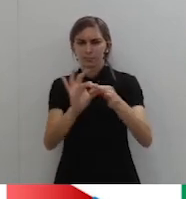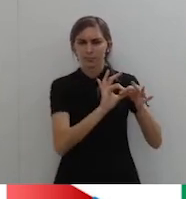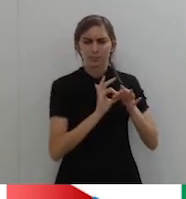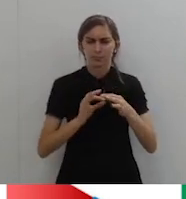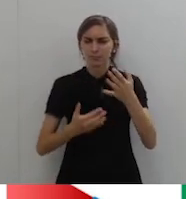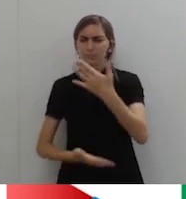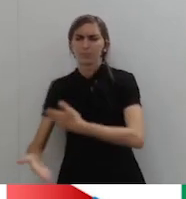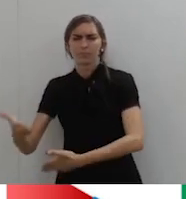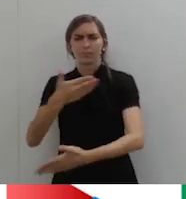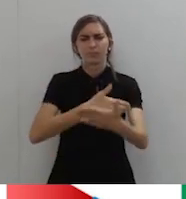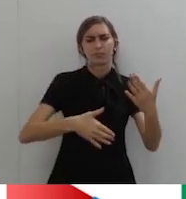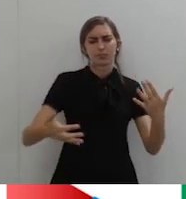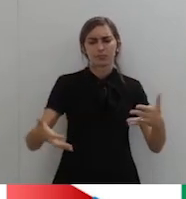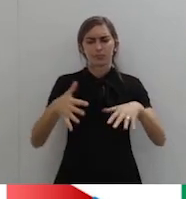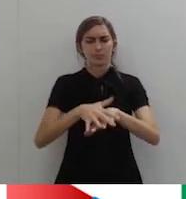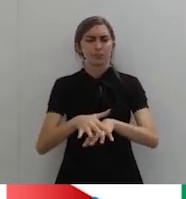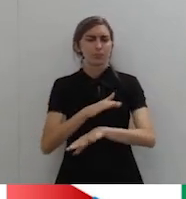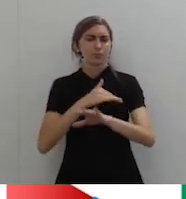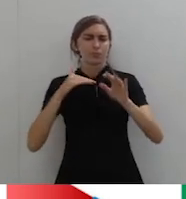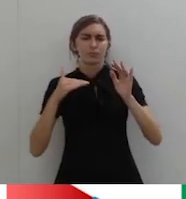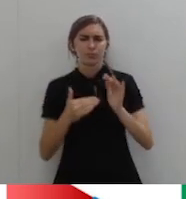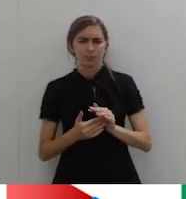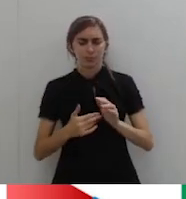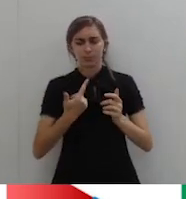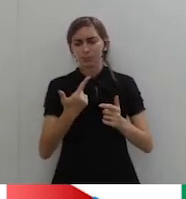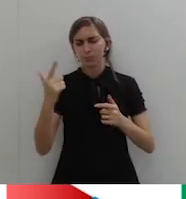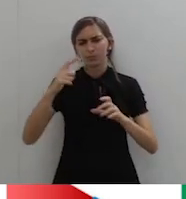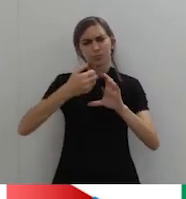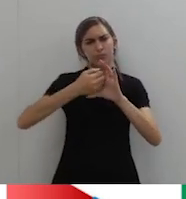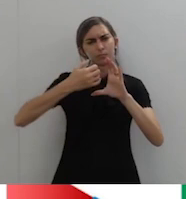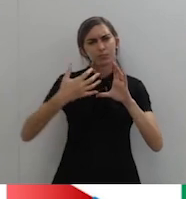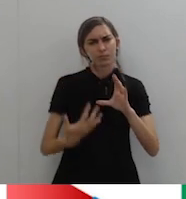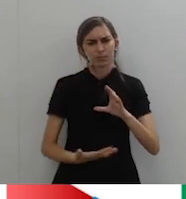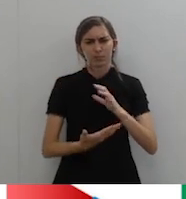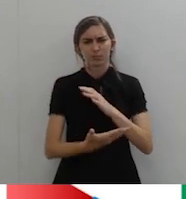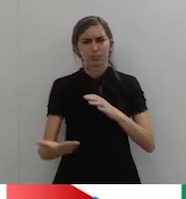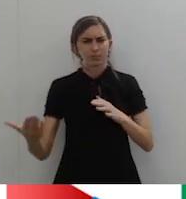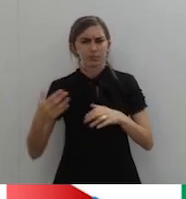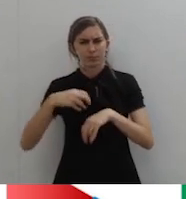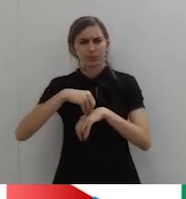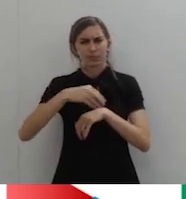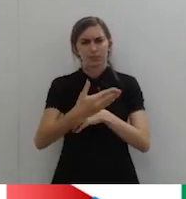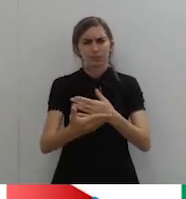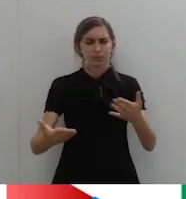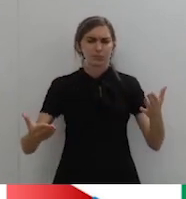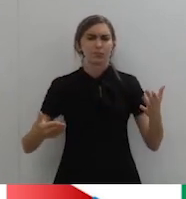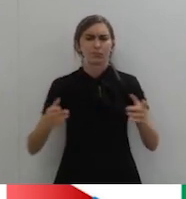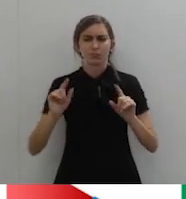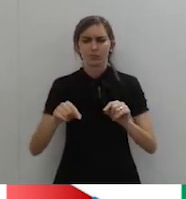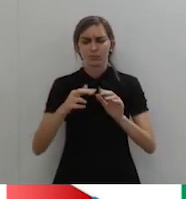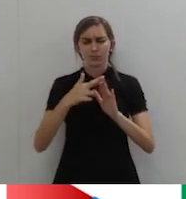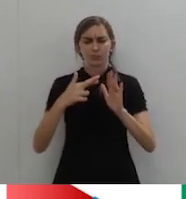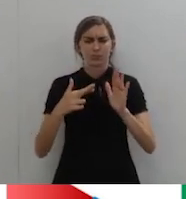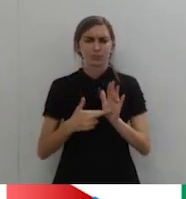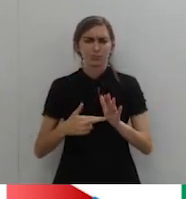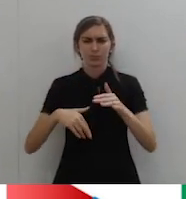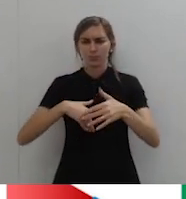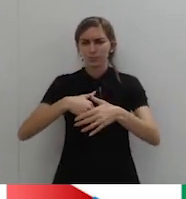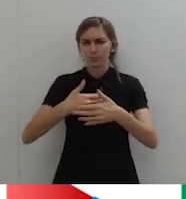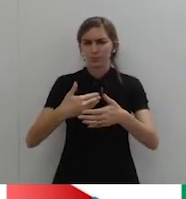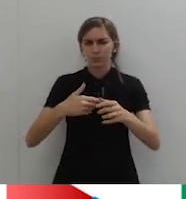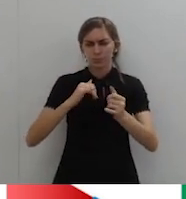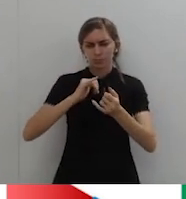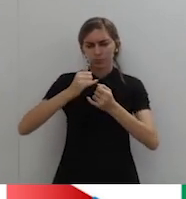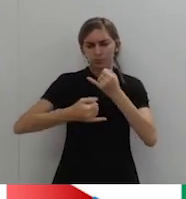socialização e a inclusão de todos. A outra característica universal que a gente vai trazer hoje para vocês é que as regras dos